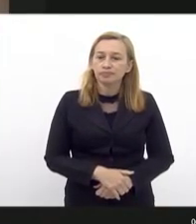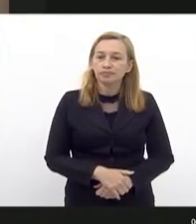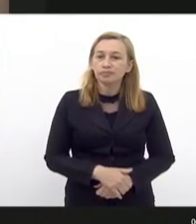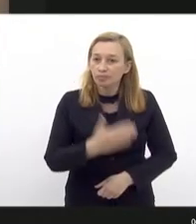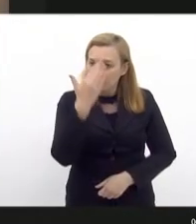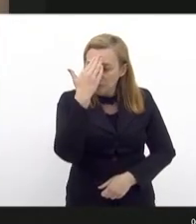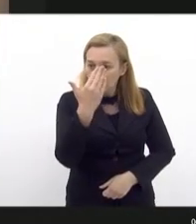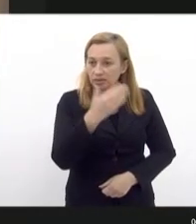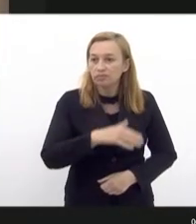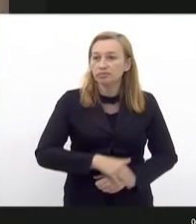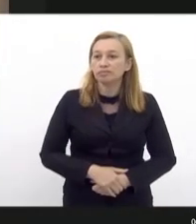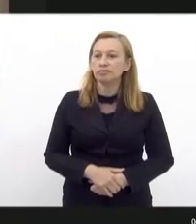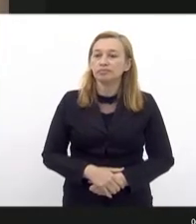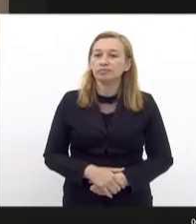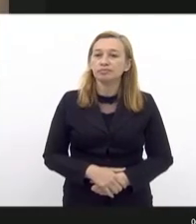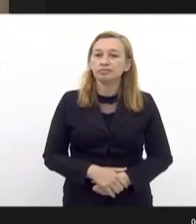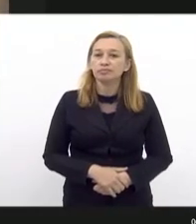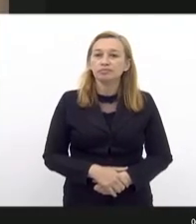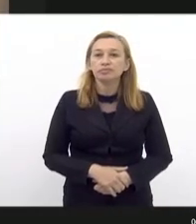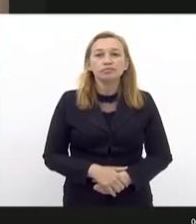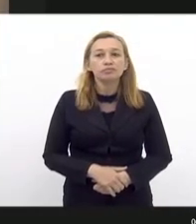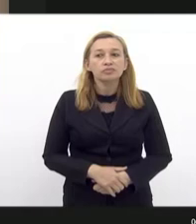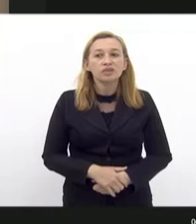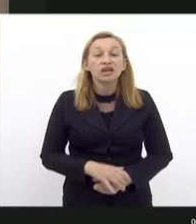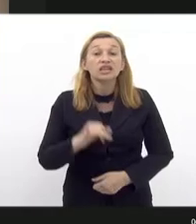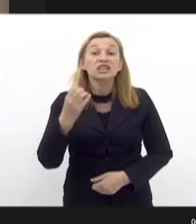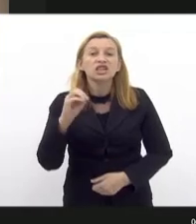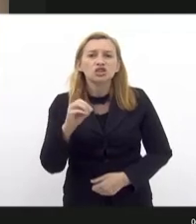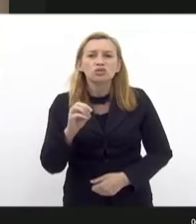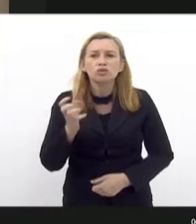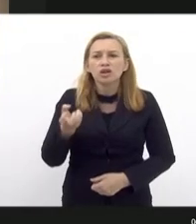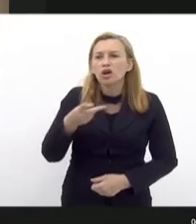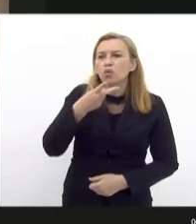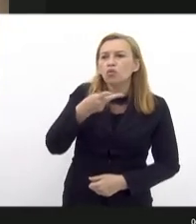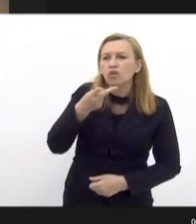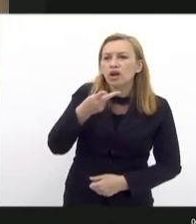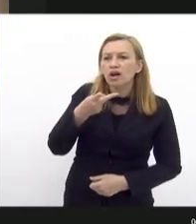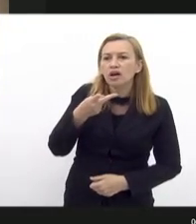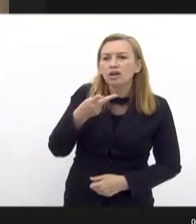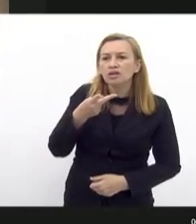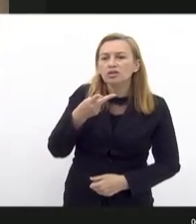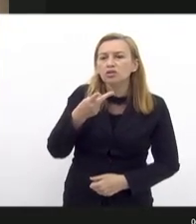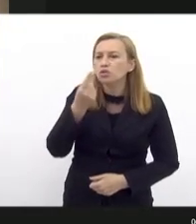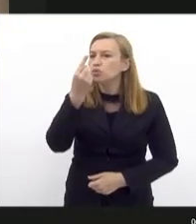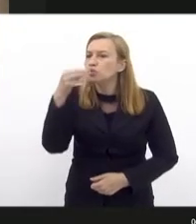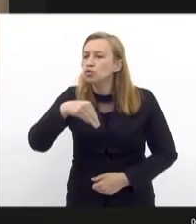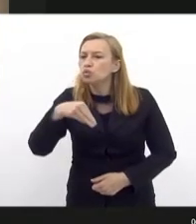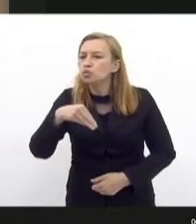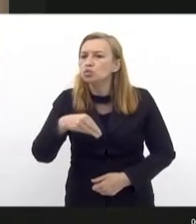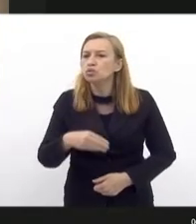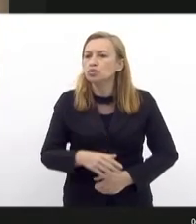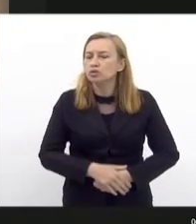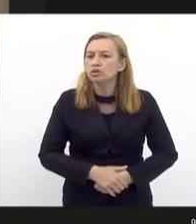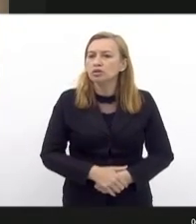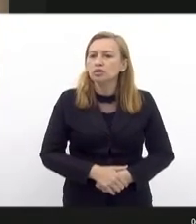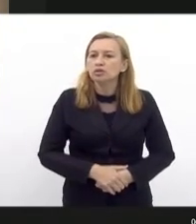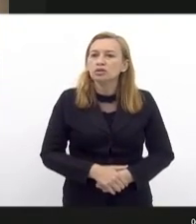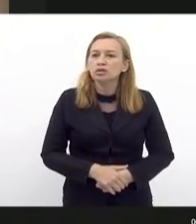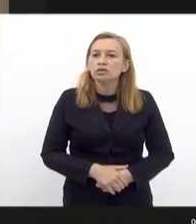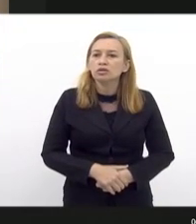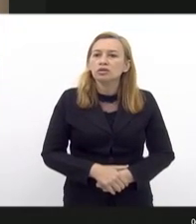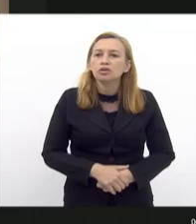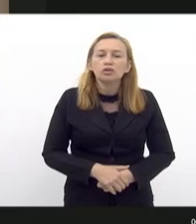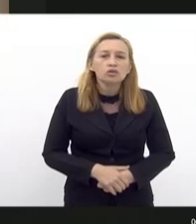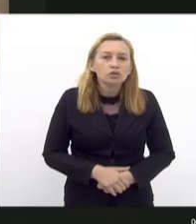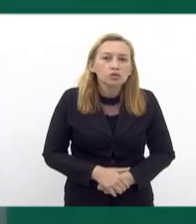Muito obrigado. Eu vou... Serginho, quer usar a palavra, Sérgio? Um minuto para as considerações.